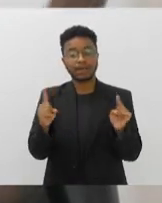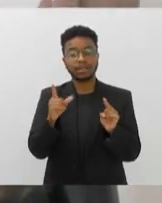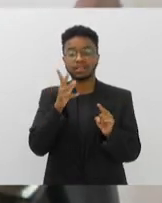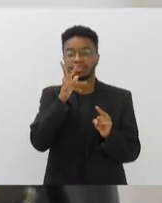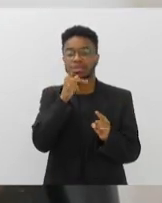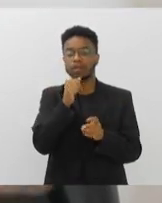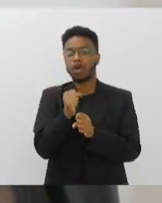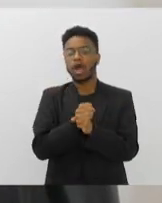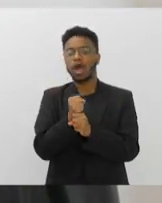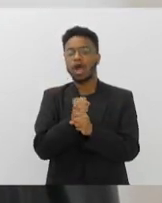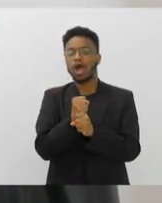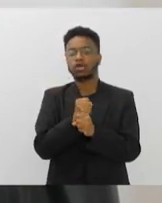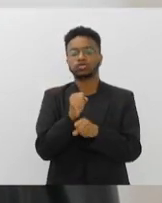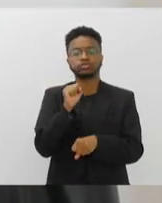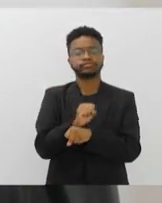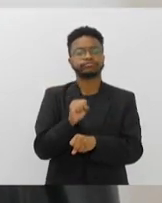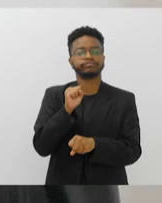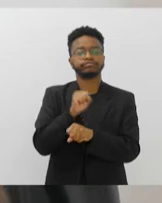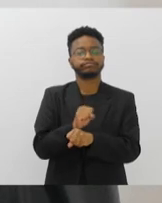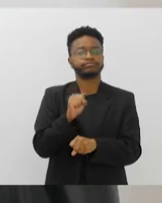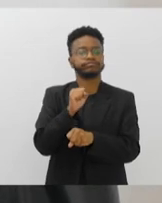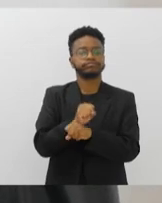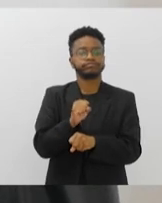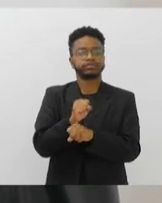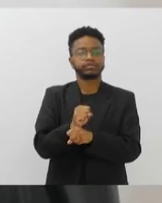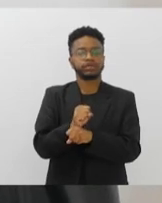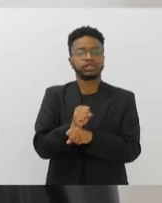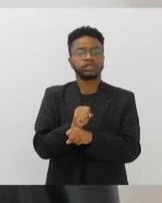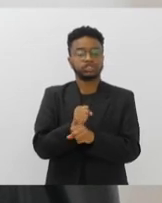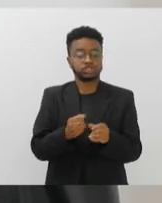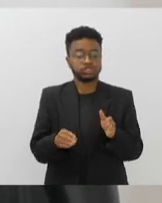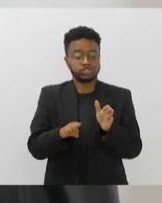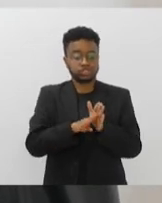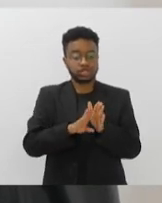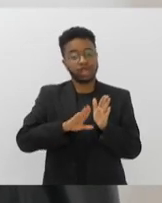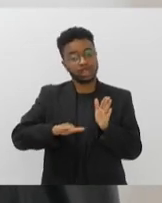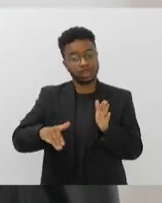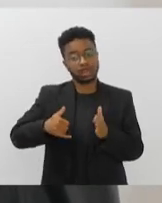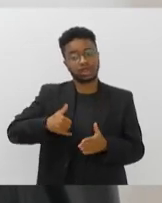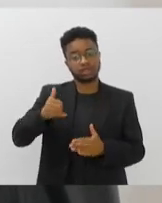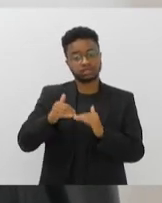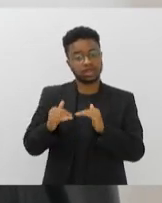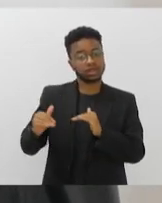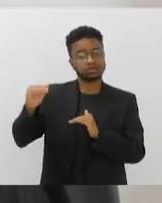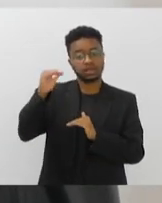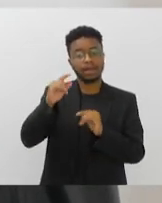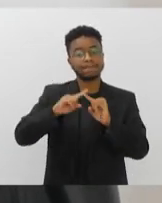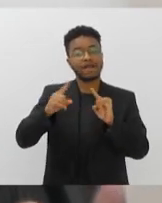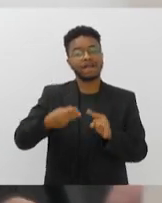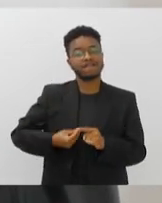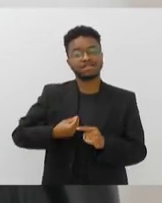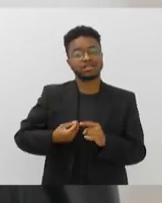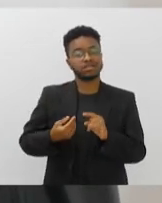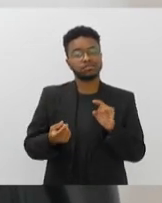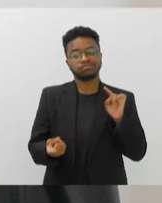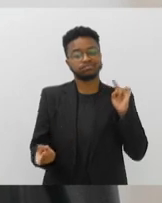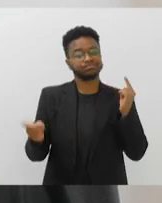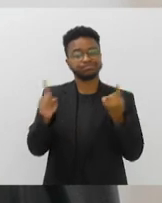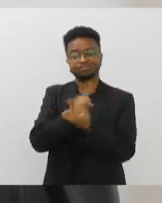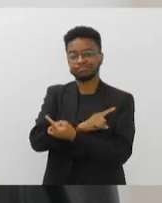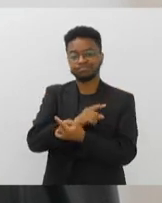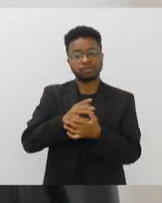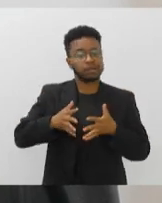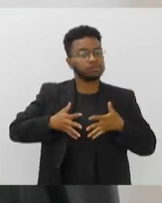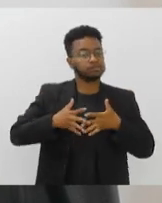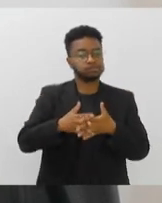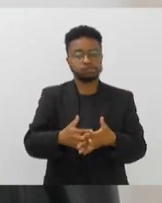anos à espera desse sonho recebe uma criança mais velha e a sua vida vira de cabeça para baixo não é